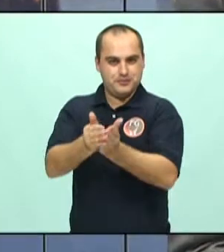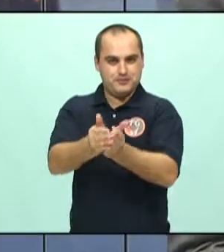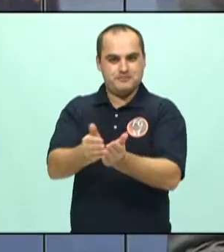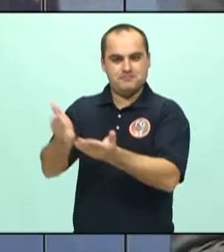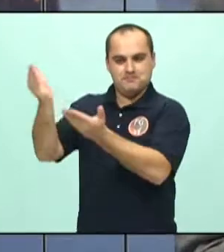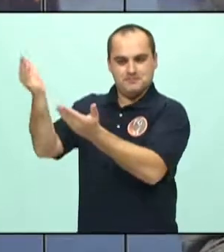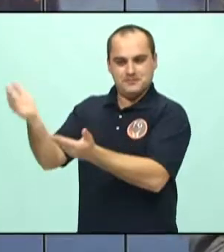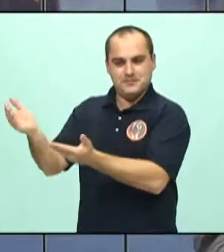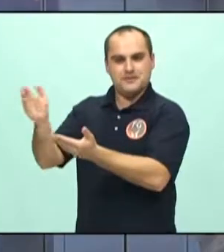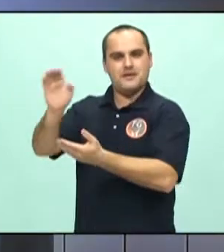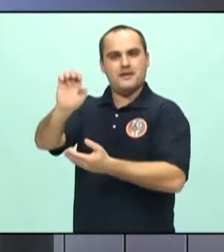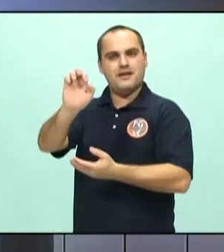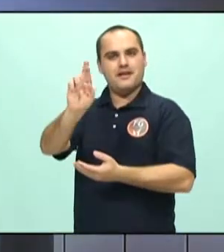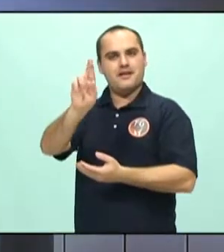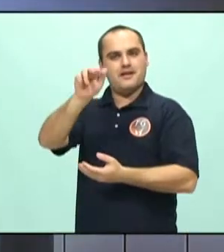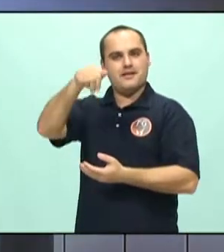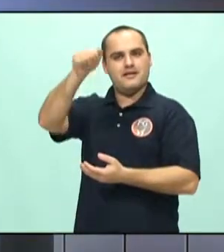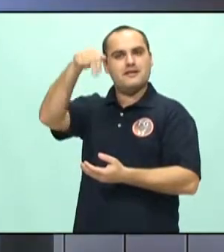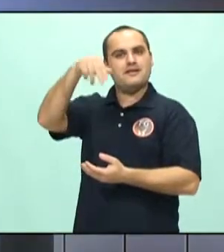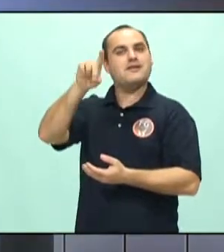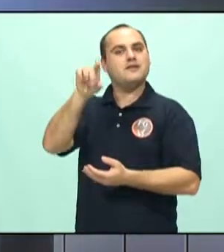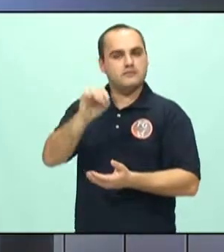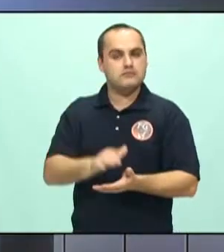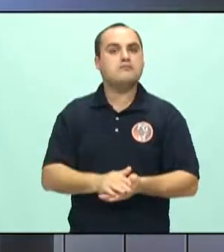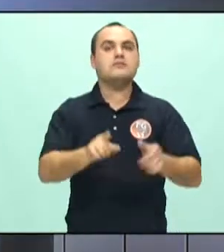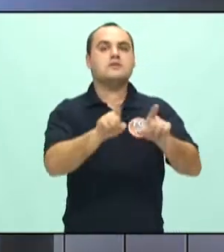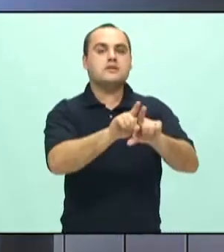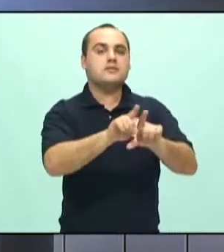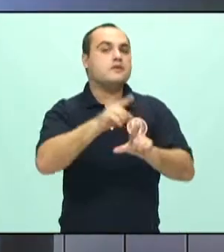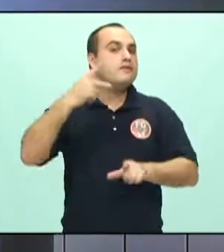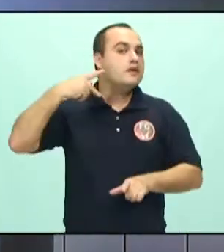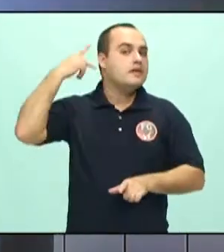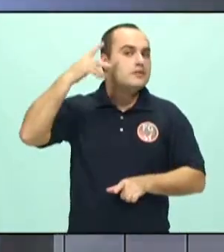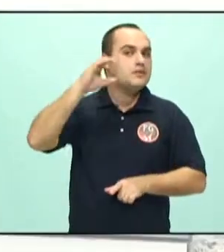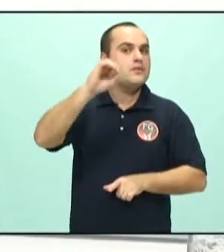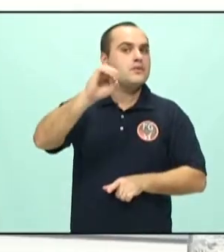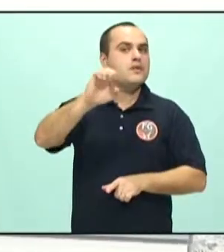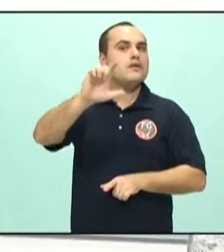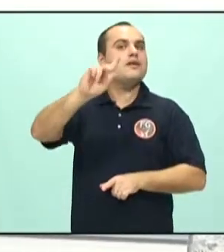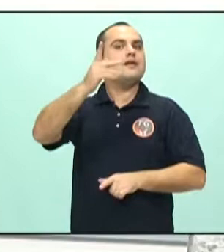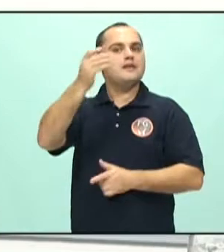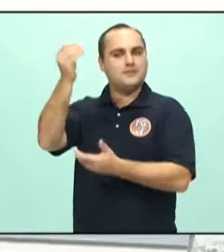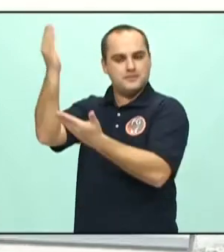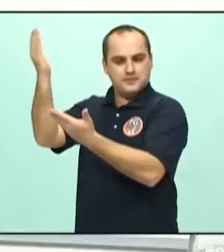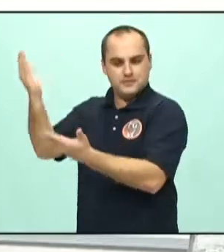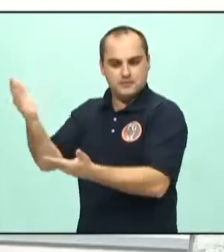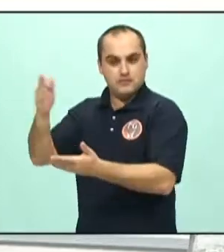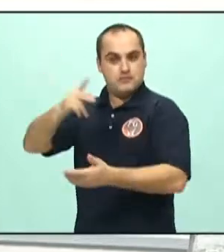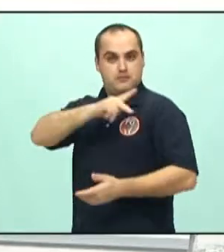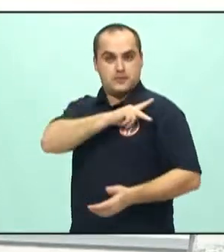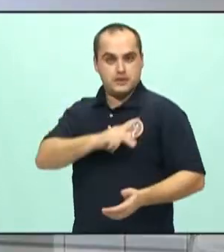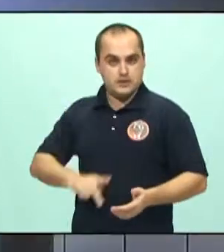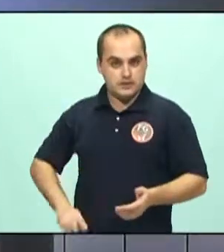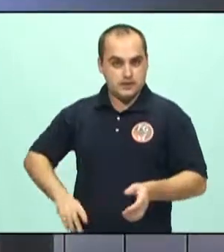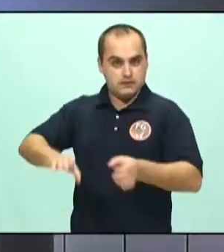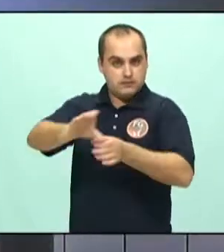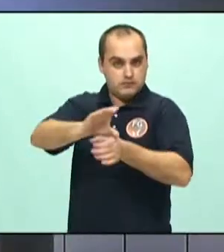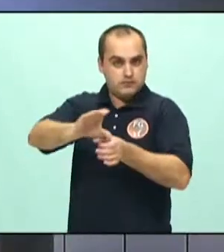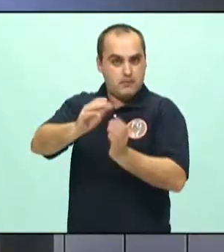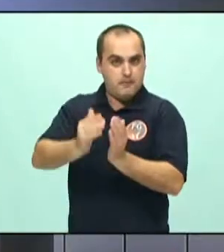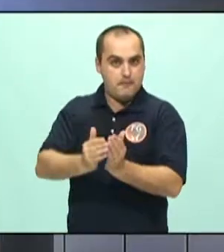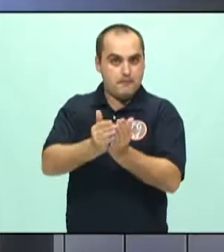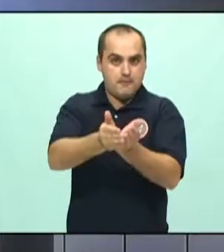Hernando Alves Júnior, e também o vereador Robson Coelho, do PSTB, que é o presidente da Comissão de Complexos